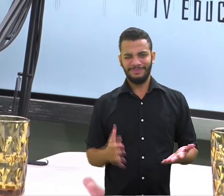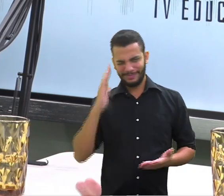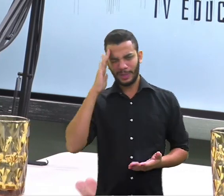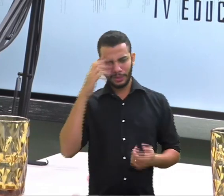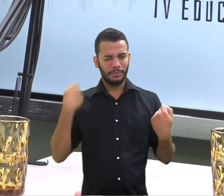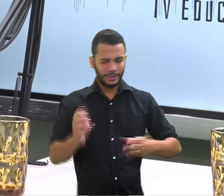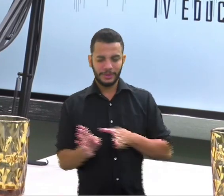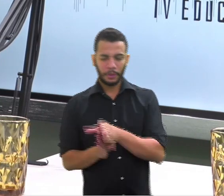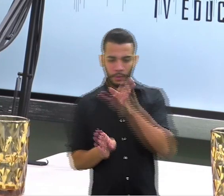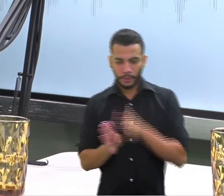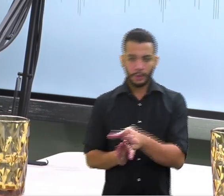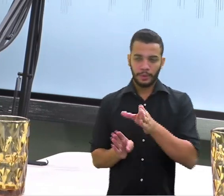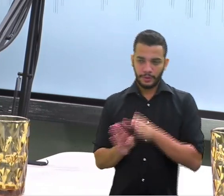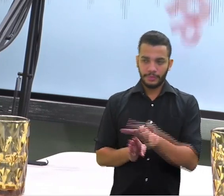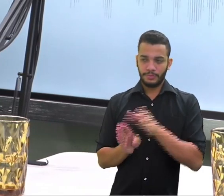é importantíssima.